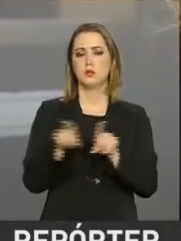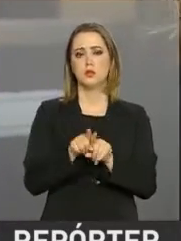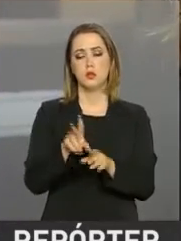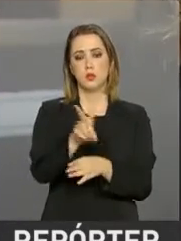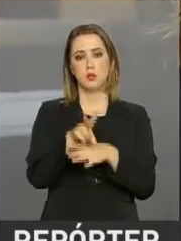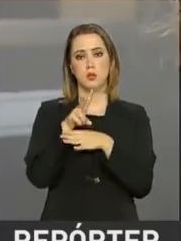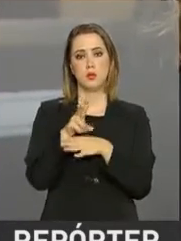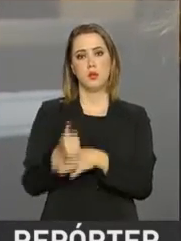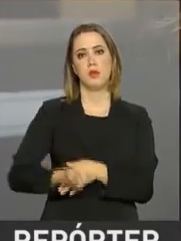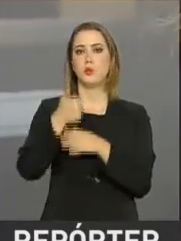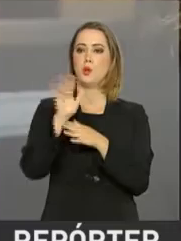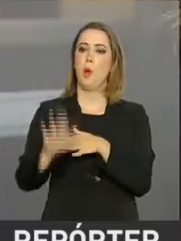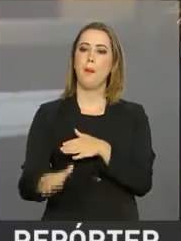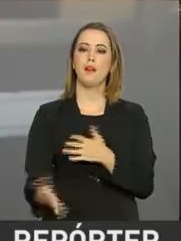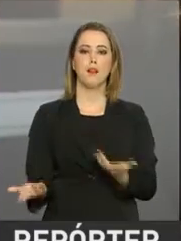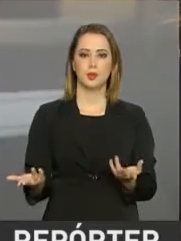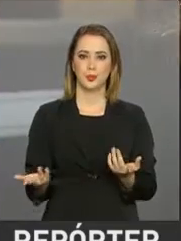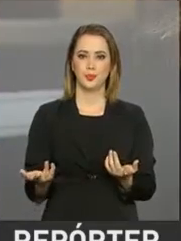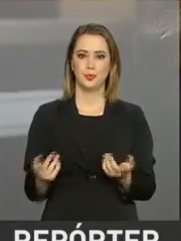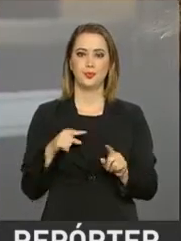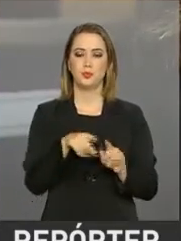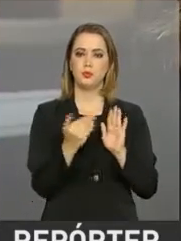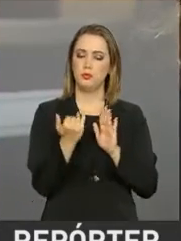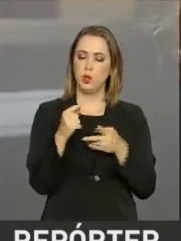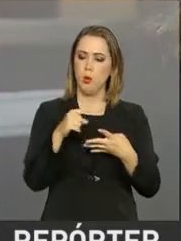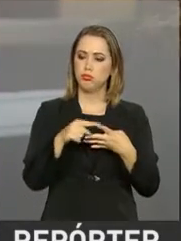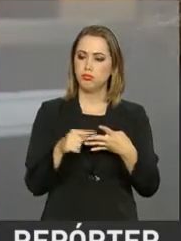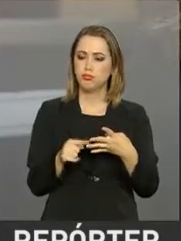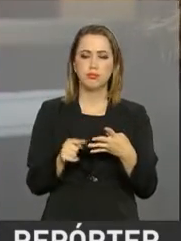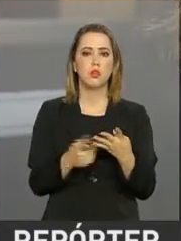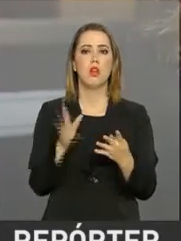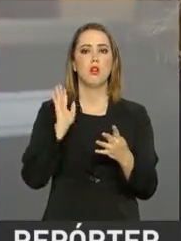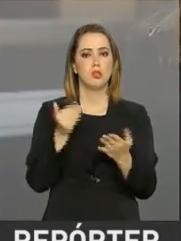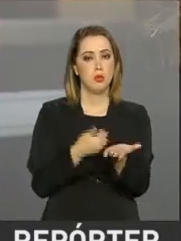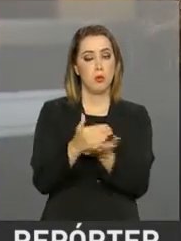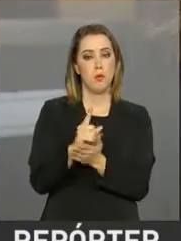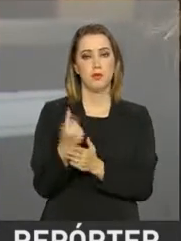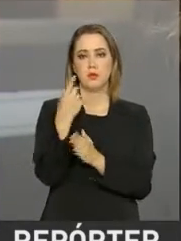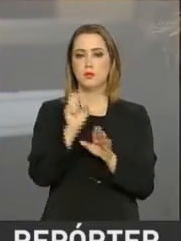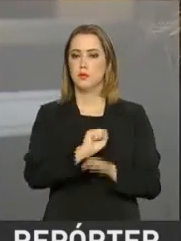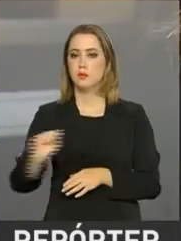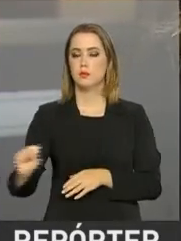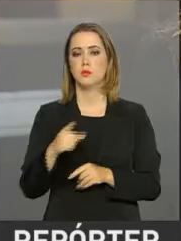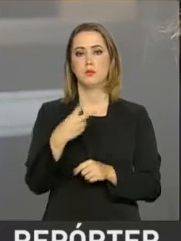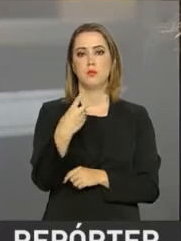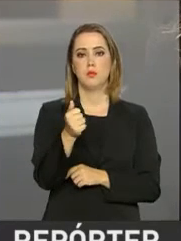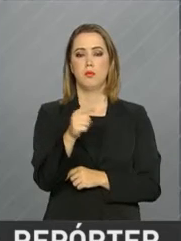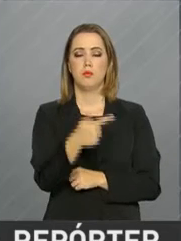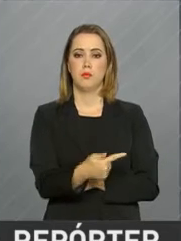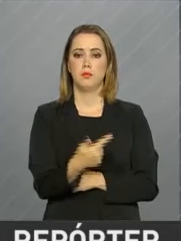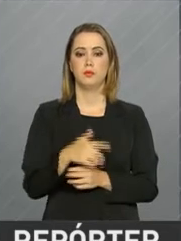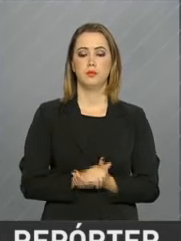crédito mais barato algumas das medidas contempladas nessa agenda já devem começar a valer no primeiro semestre de 2007